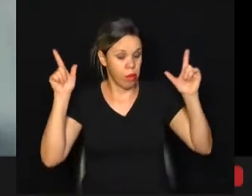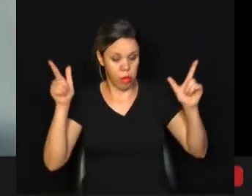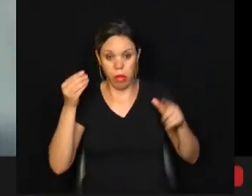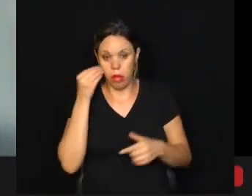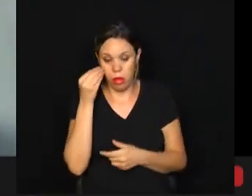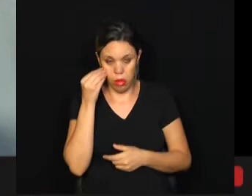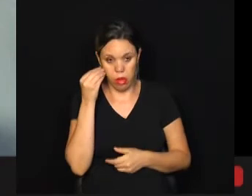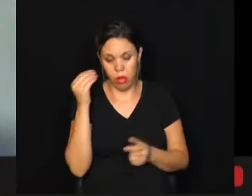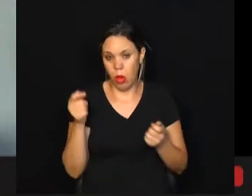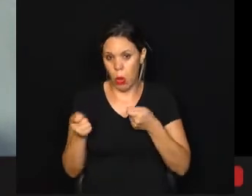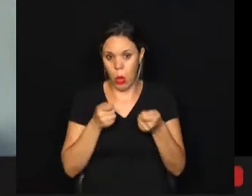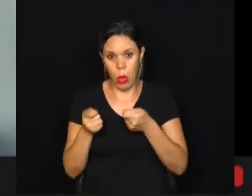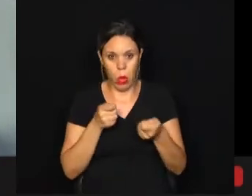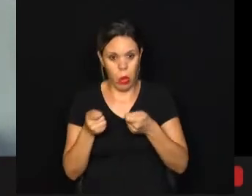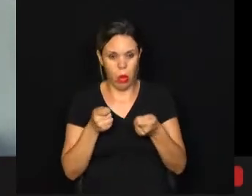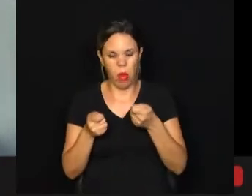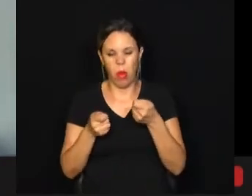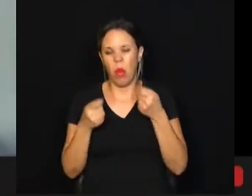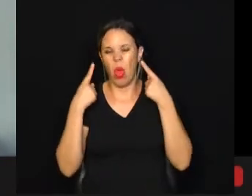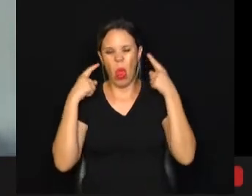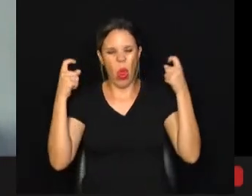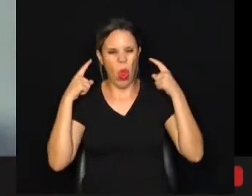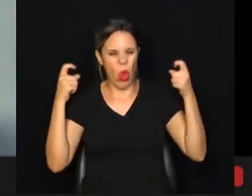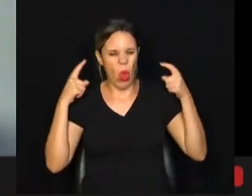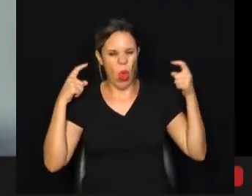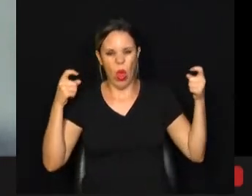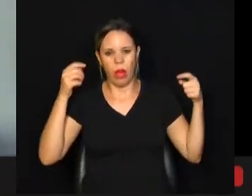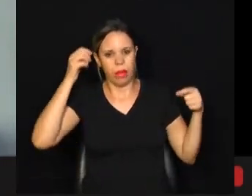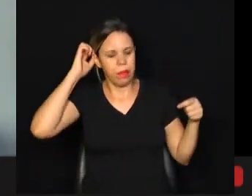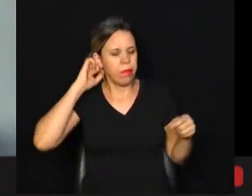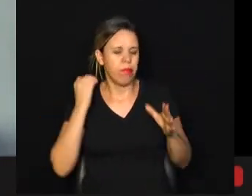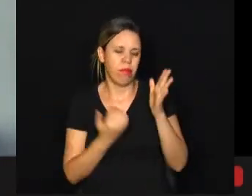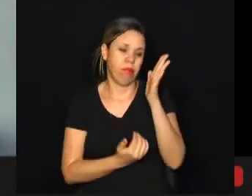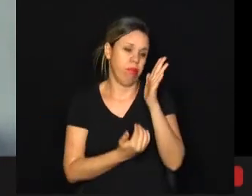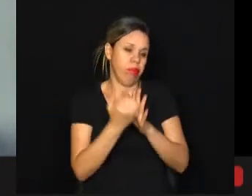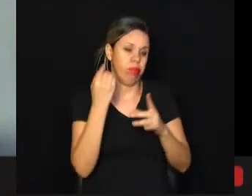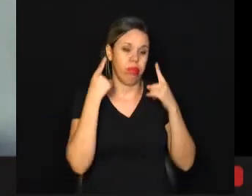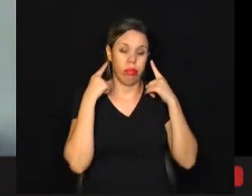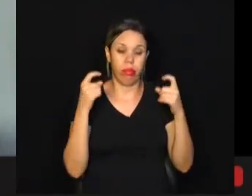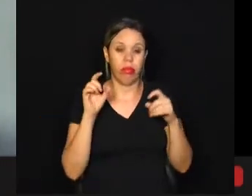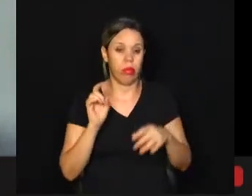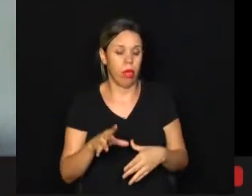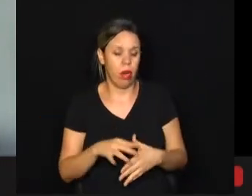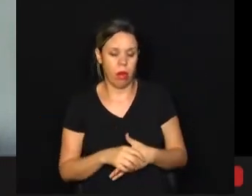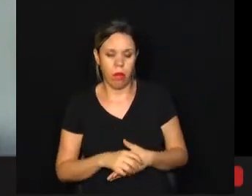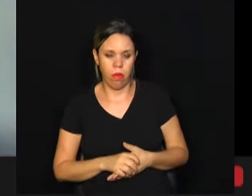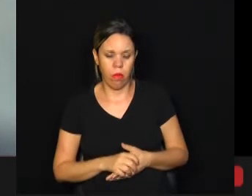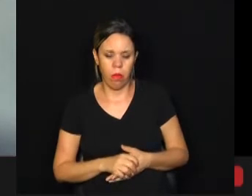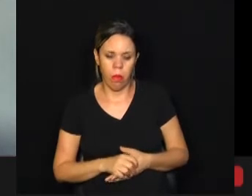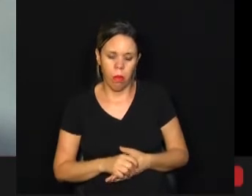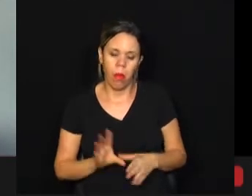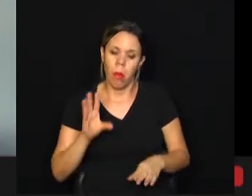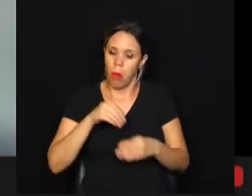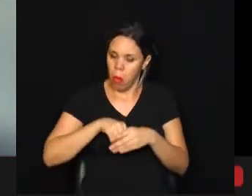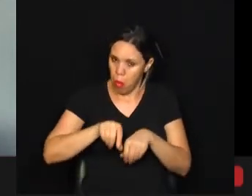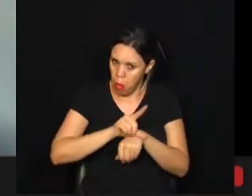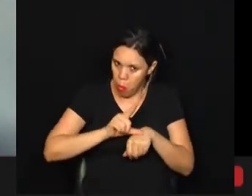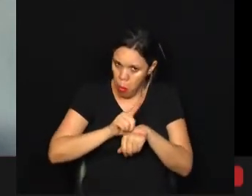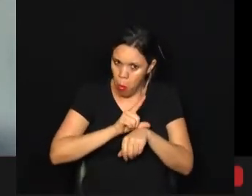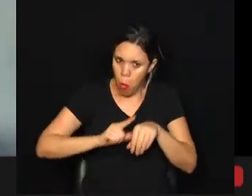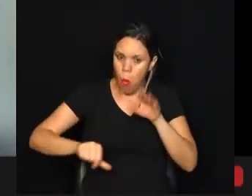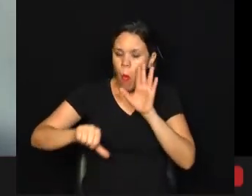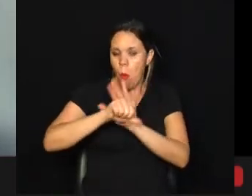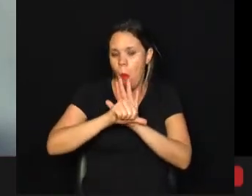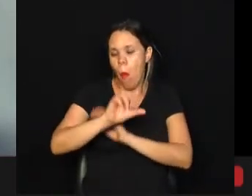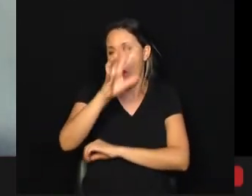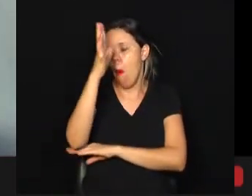tentar coibir a poluição sonora, o excesso de ruído, as definições, está na legislação de crime ambiental,